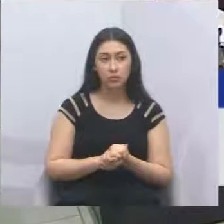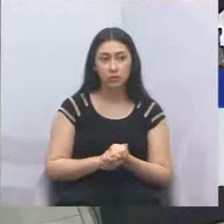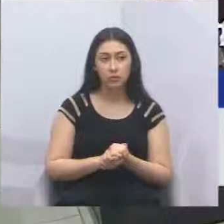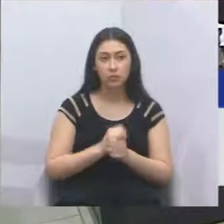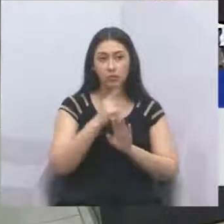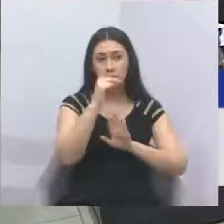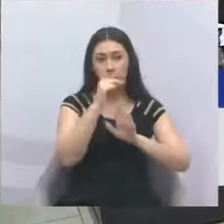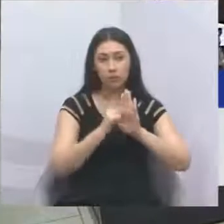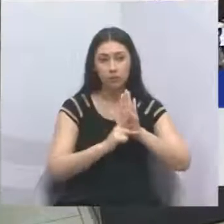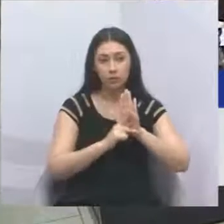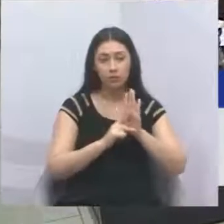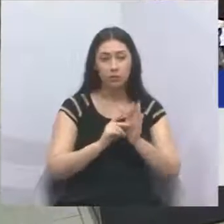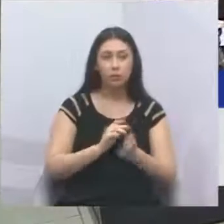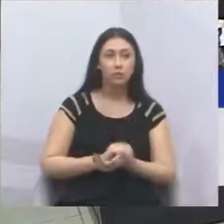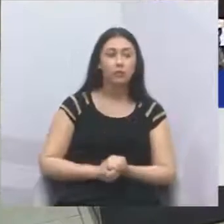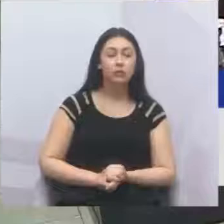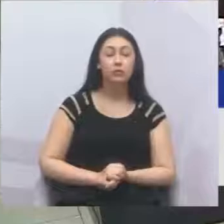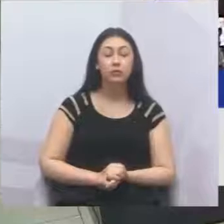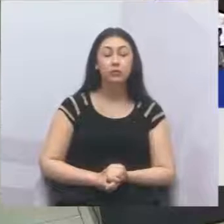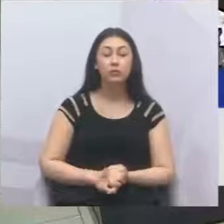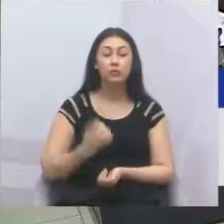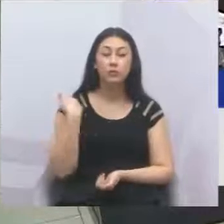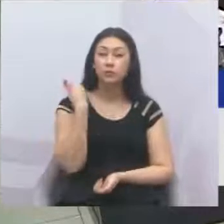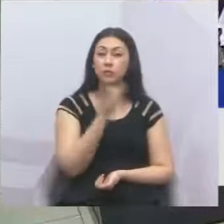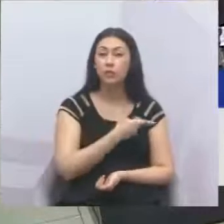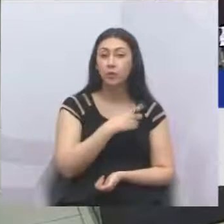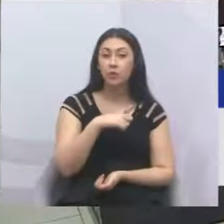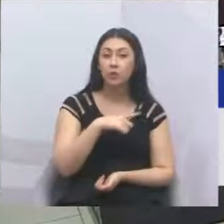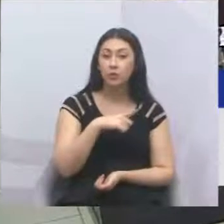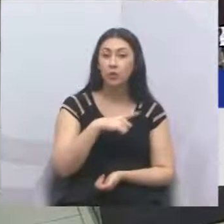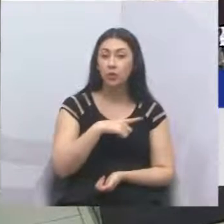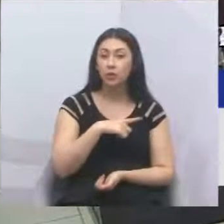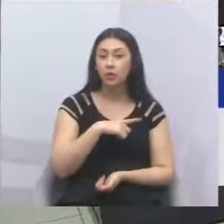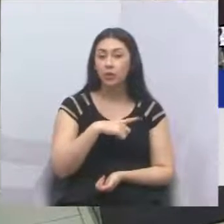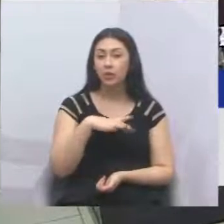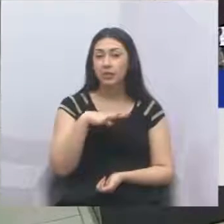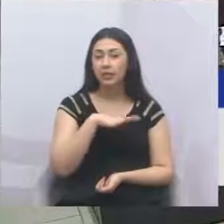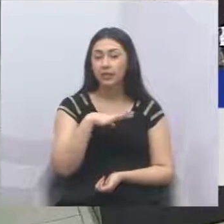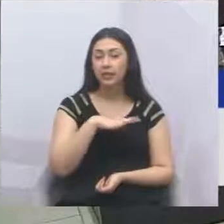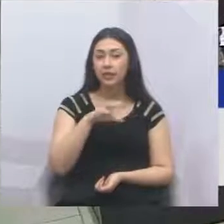deste projeto, nós temos na cidade de Santa Catarina